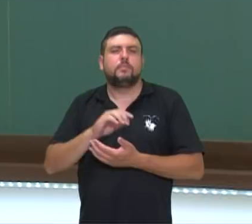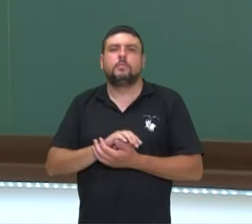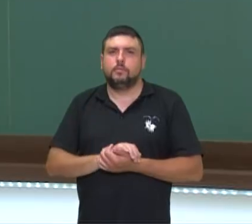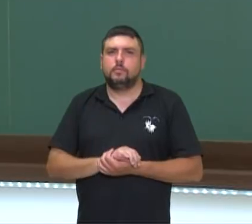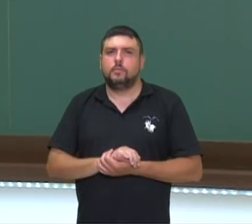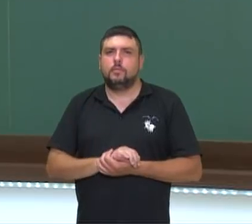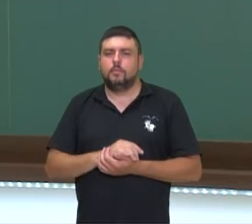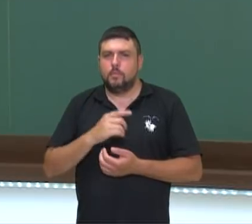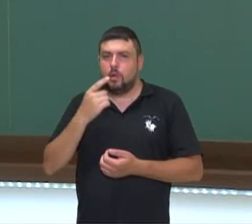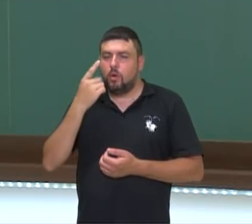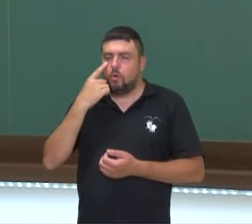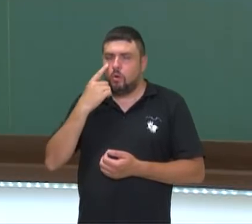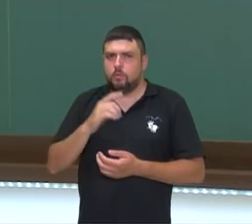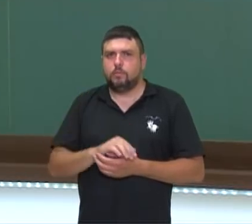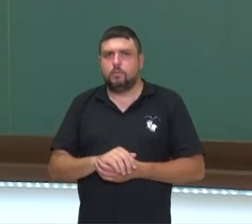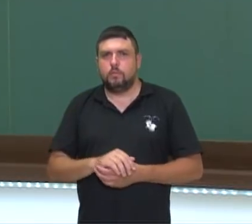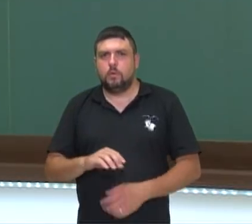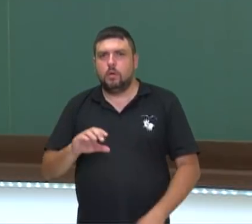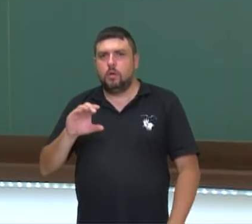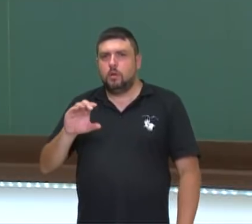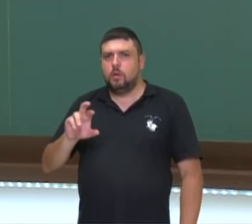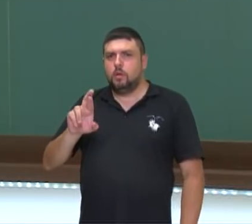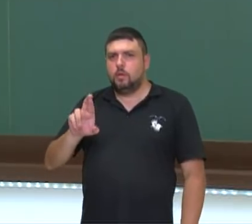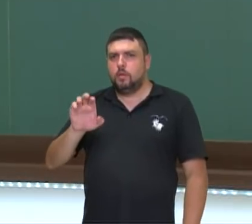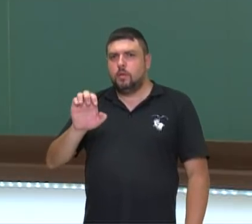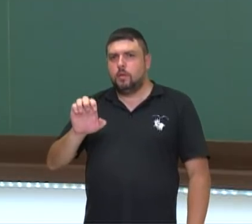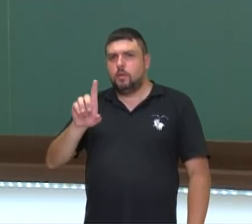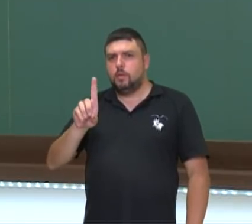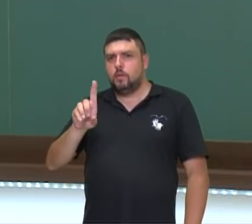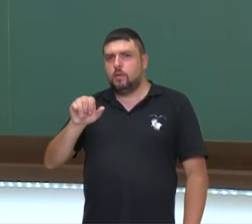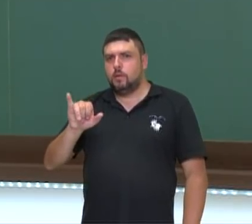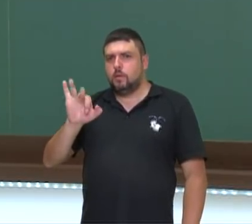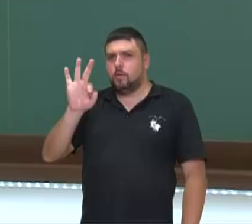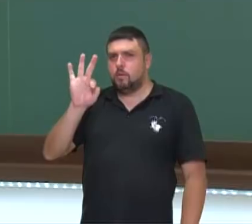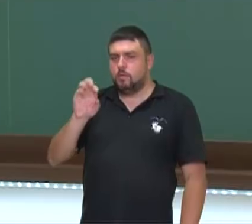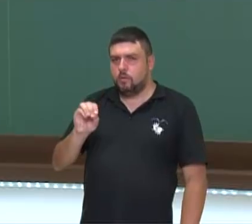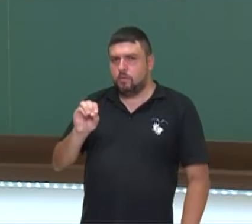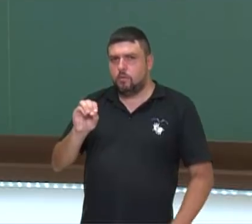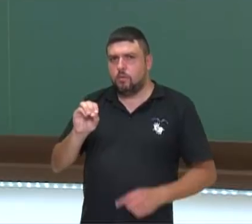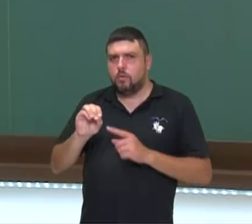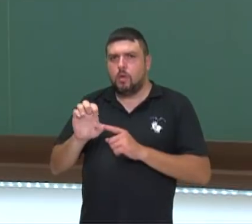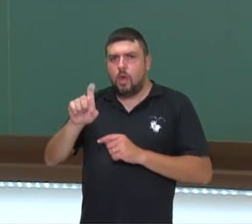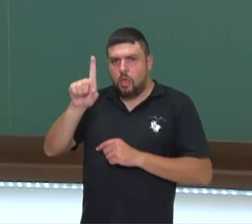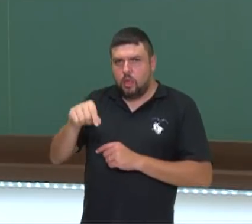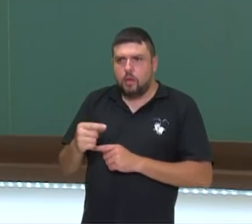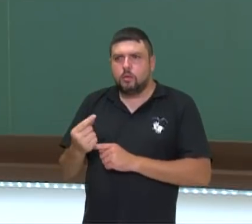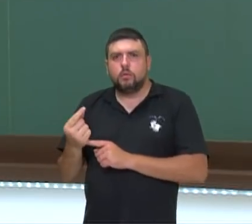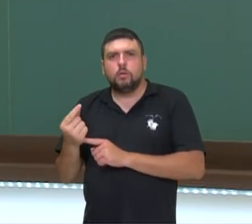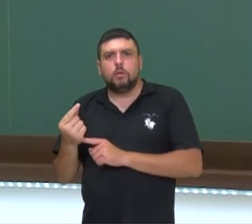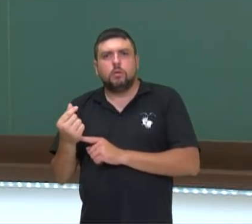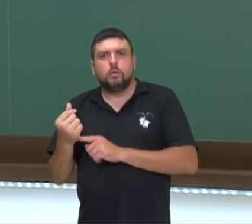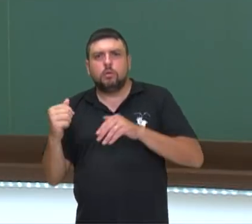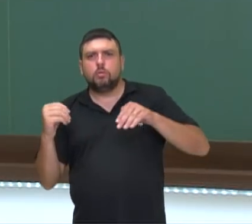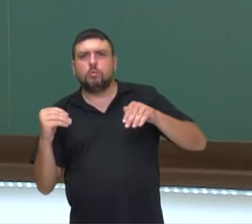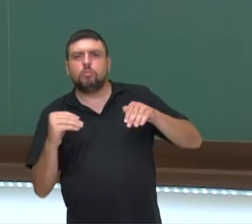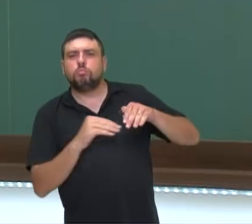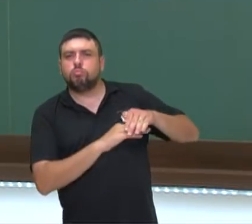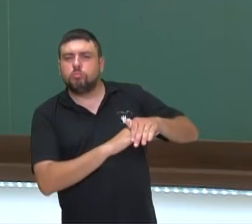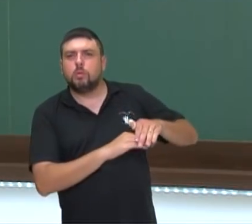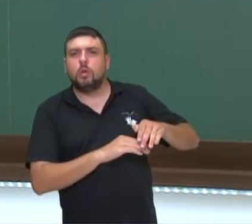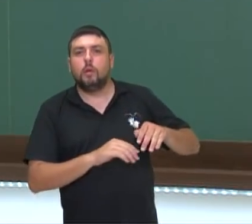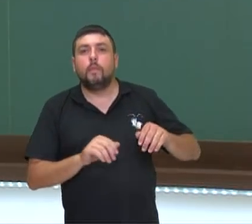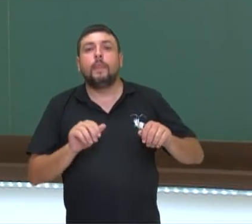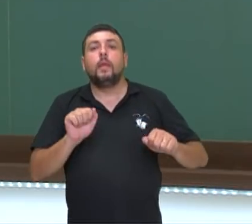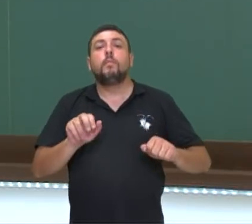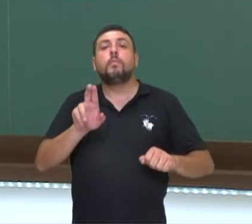Olha aqui, tudo que é crédito, que é dinheiro que entra na minha conta, eu posso